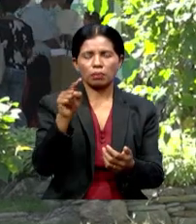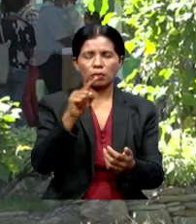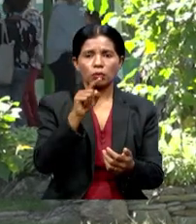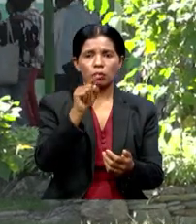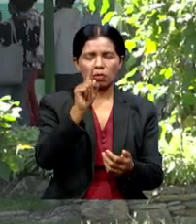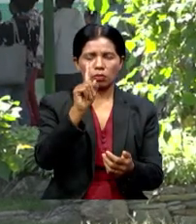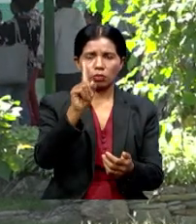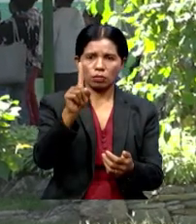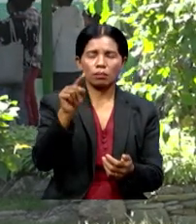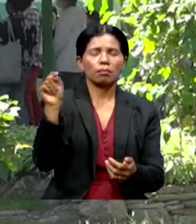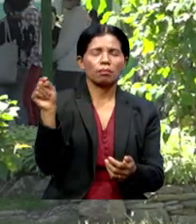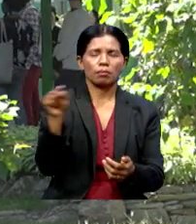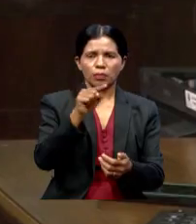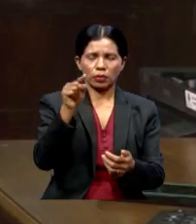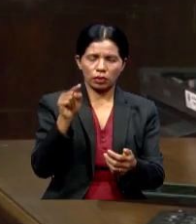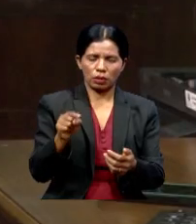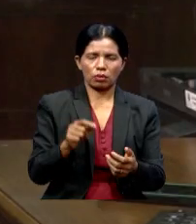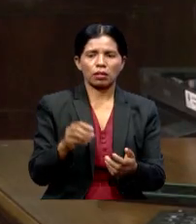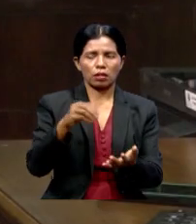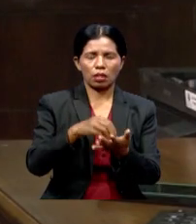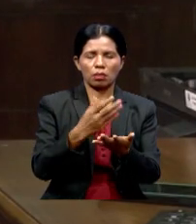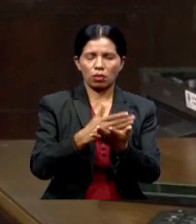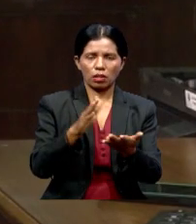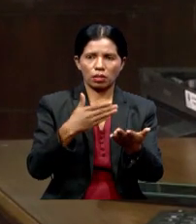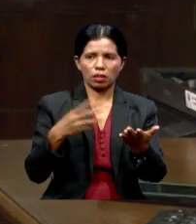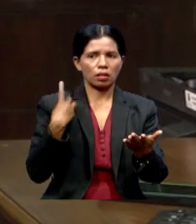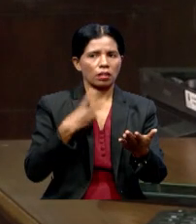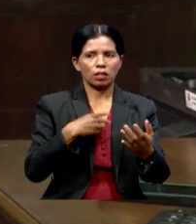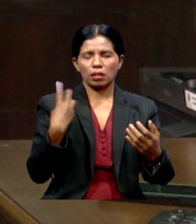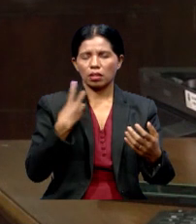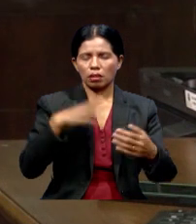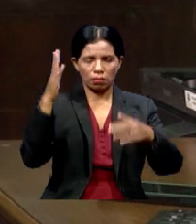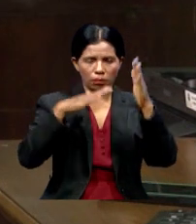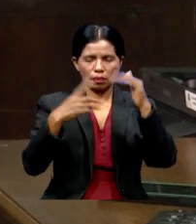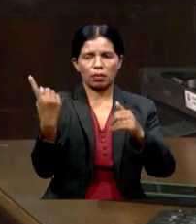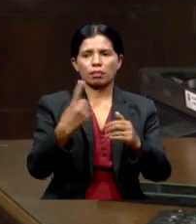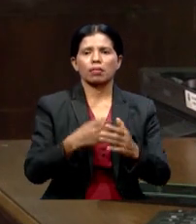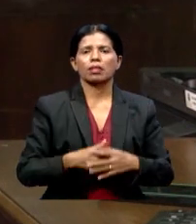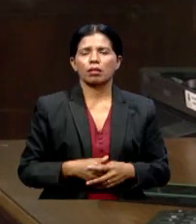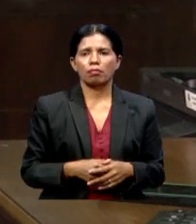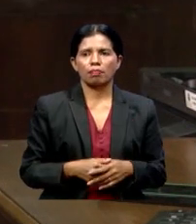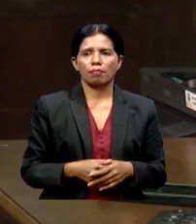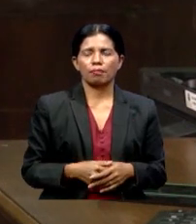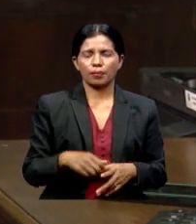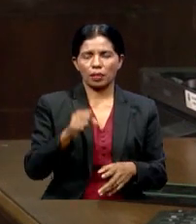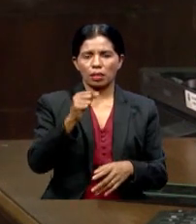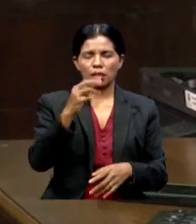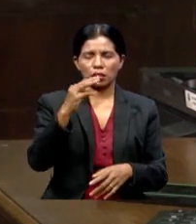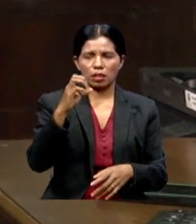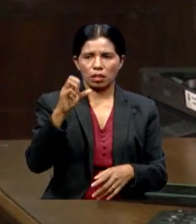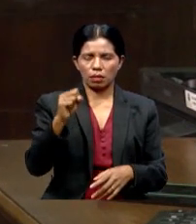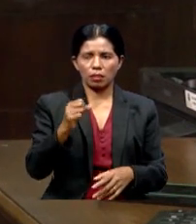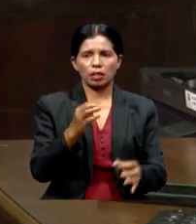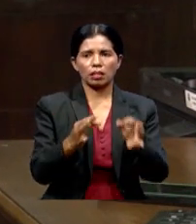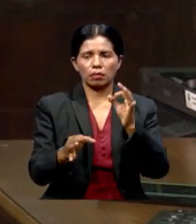1% ou 2% né bela aloca para comprar medicamentos isso lá é o problema na fati terceiro maca Sames ho